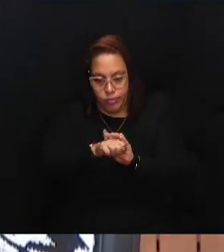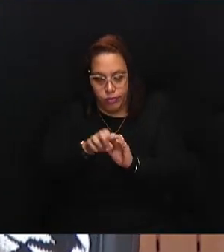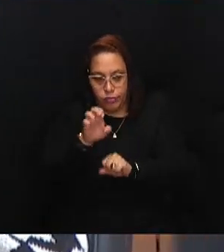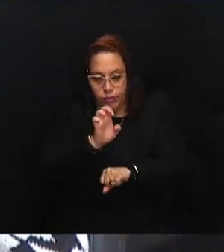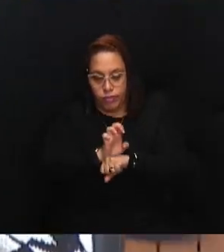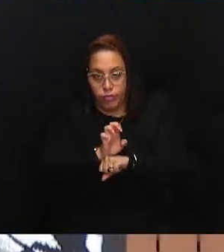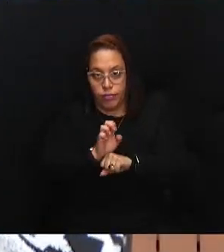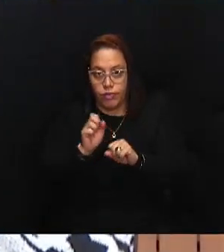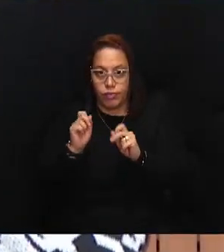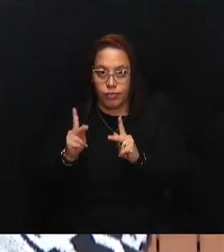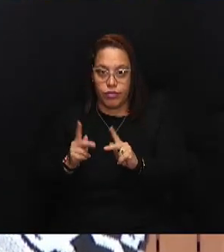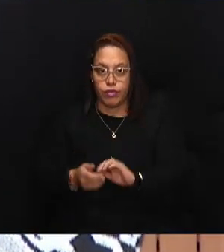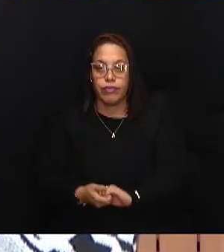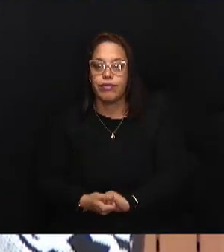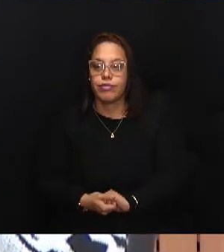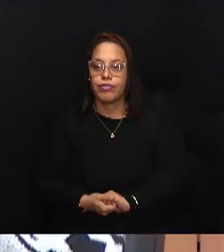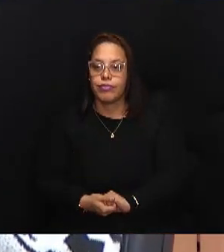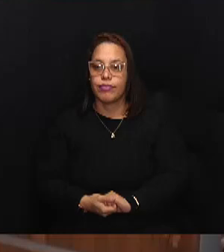bom?